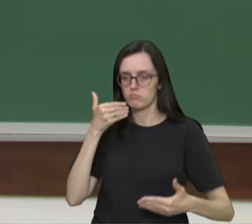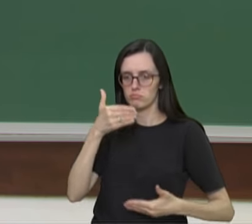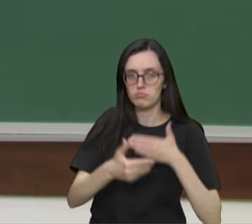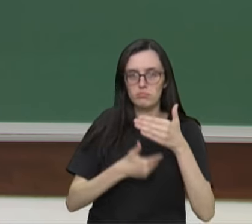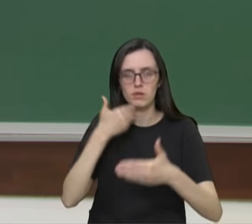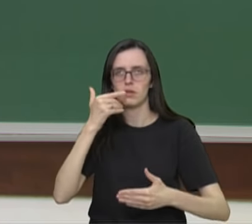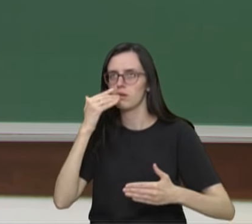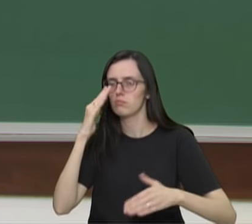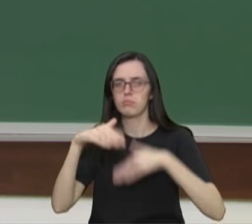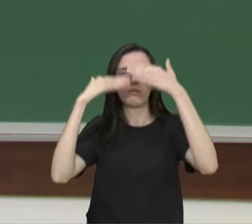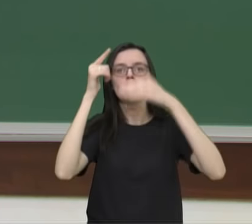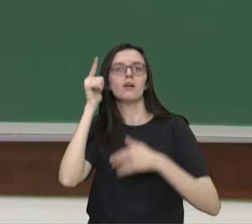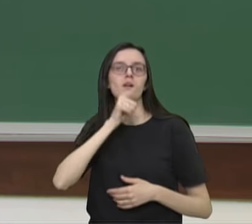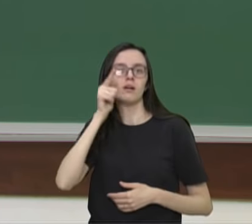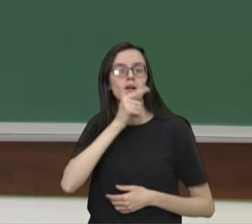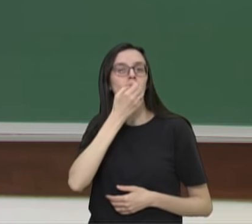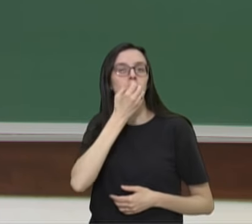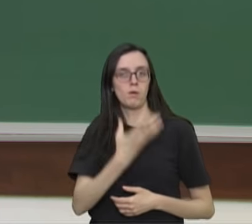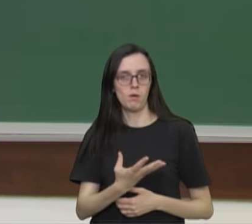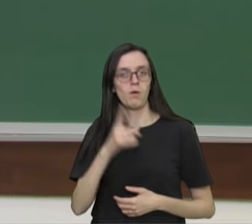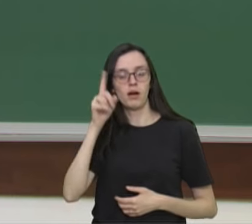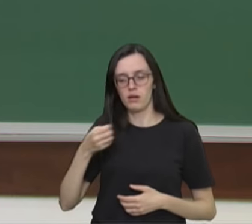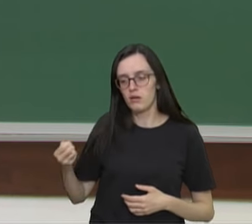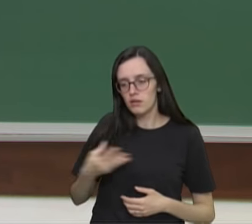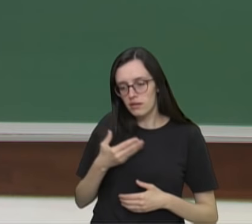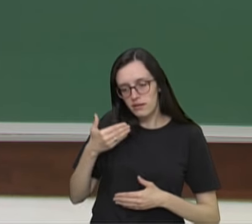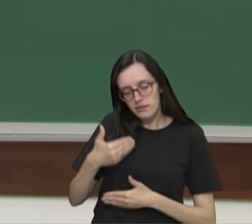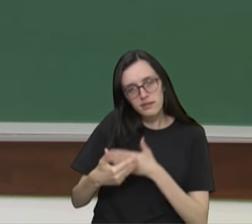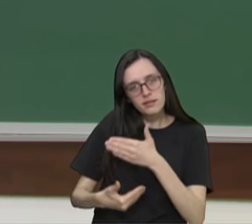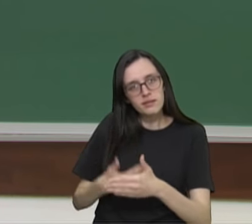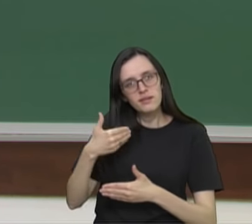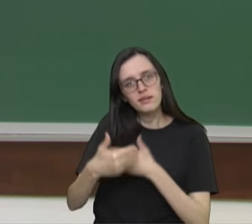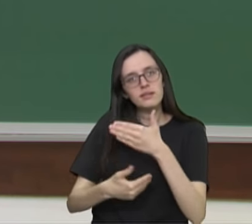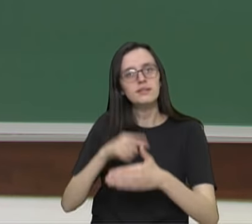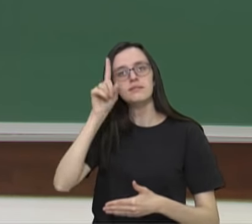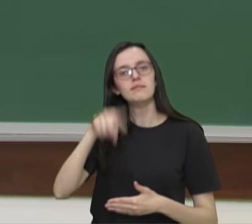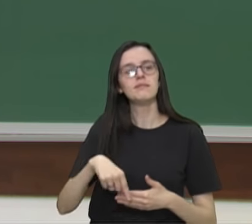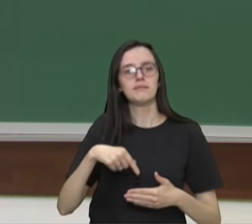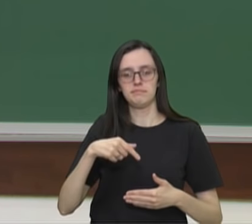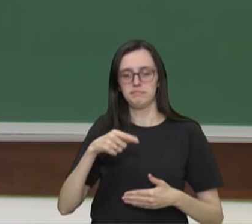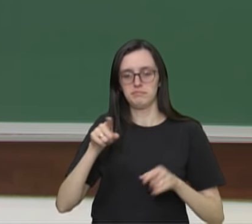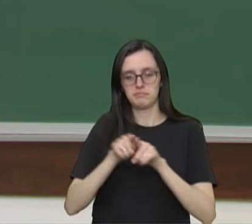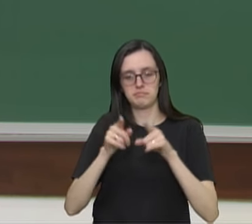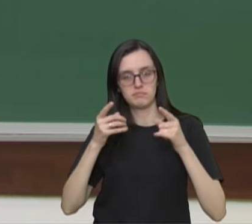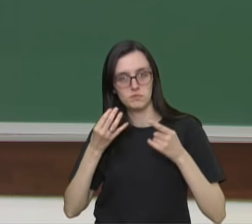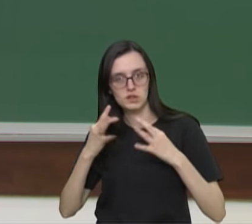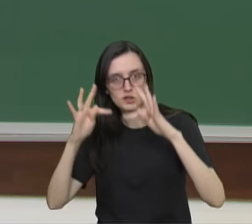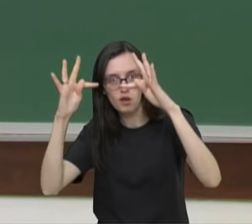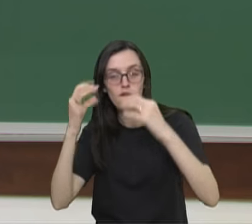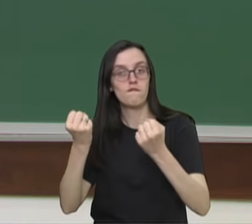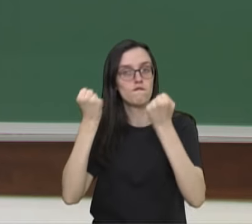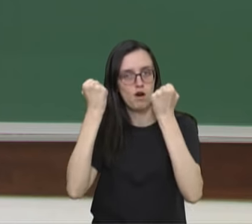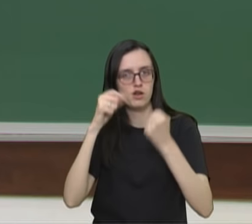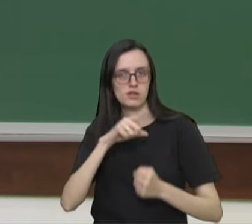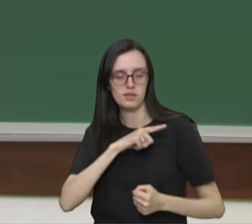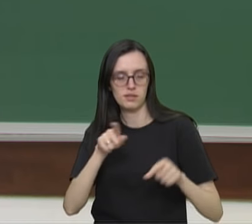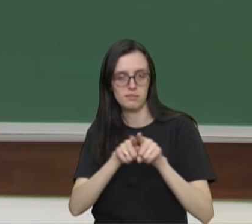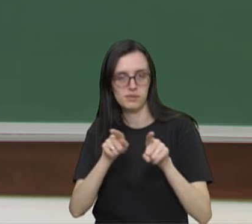de desenvolvimento industrial uma industrialização pioneiro um processo de desenvolvimento tecnológico muito